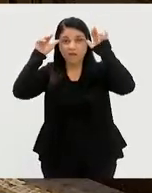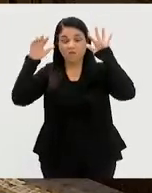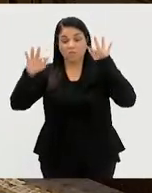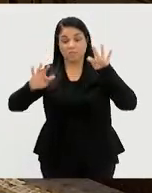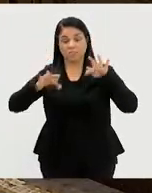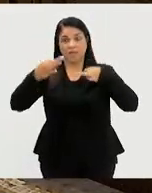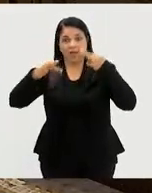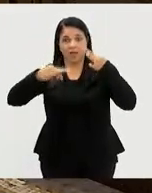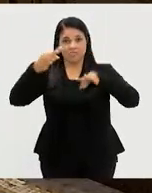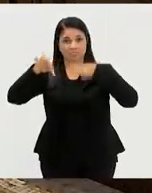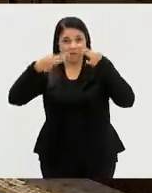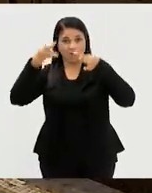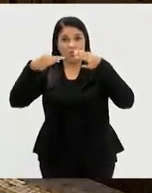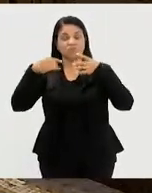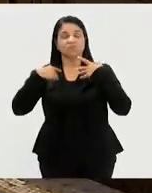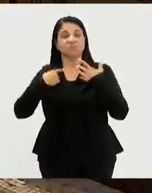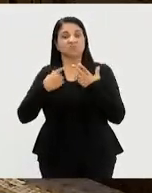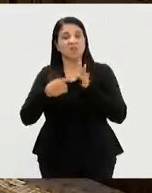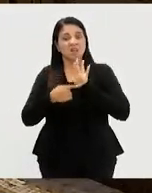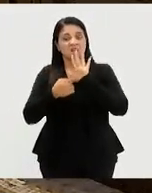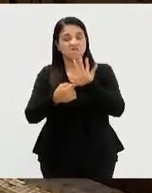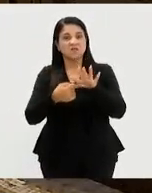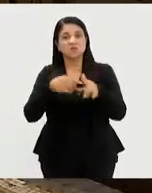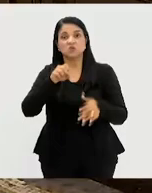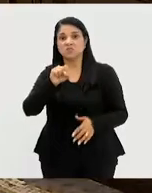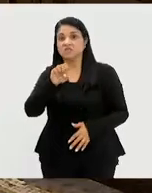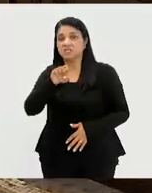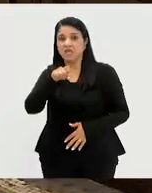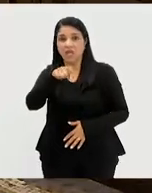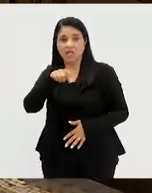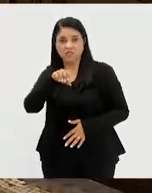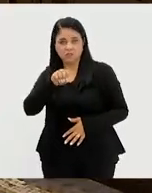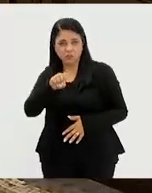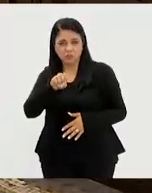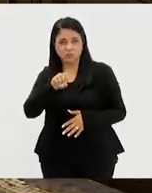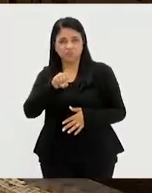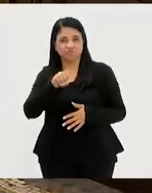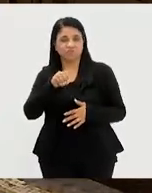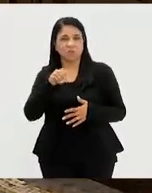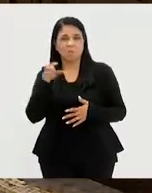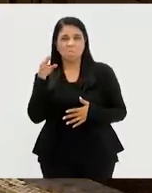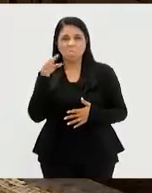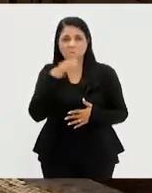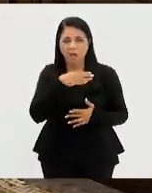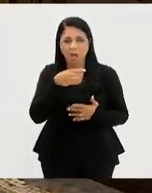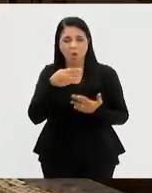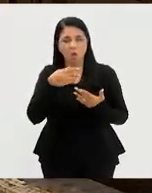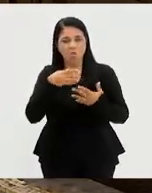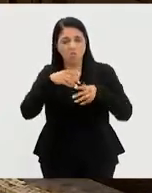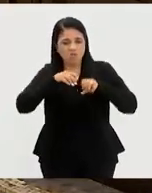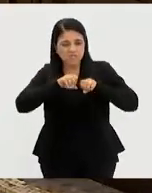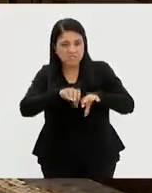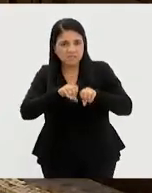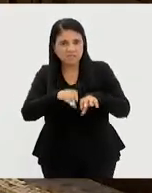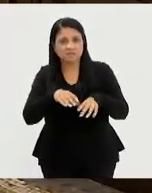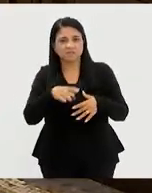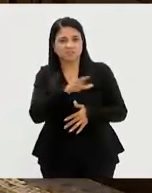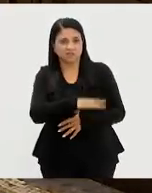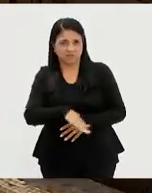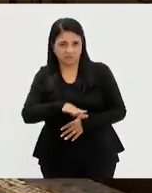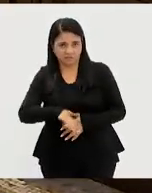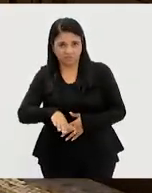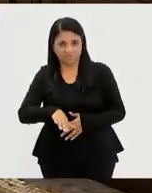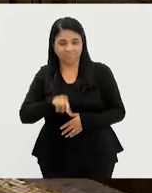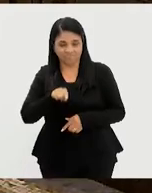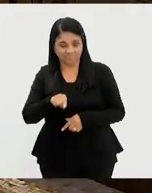levando sexo levando lascívia levando Tod todo tipo de balbúrdia pras nossas crianças ele foi Além